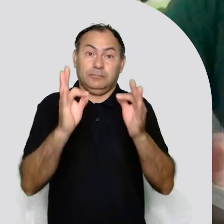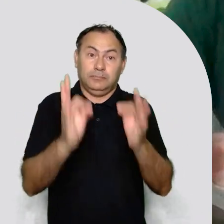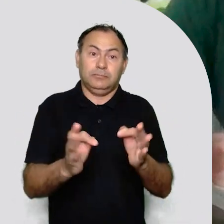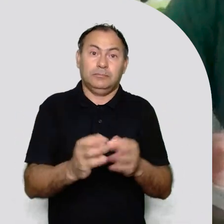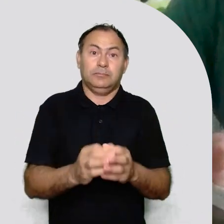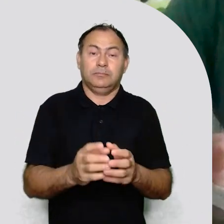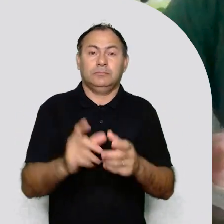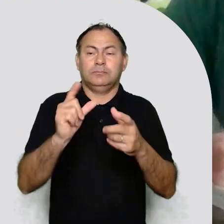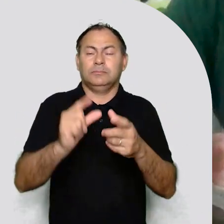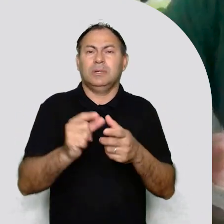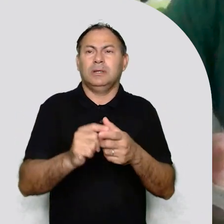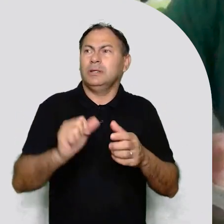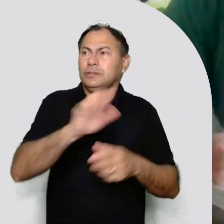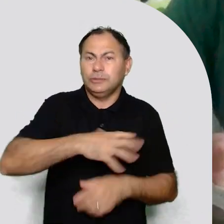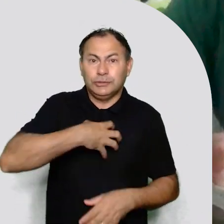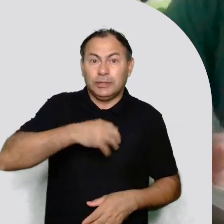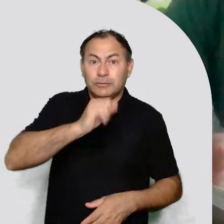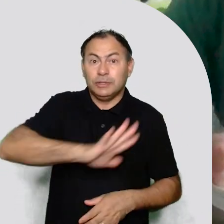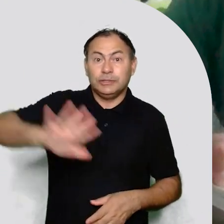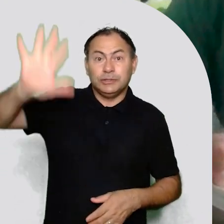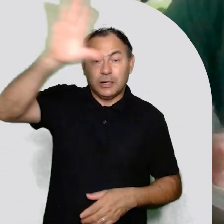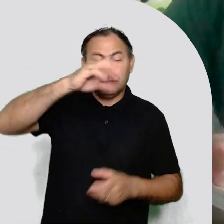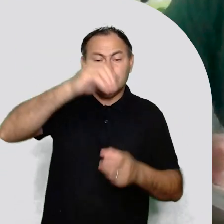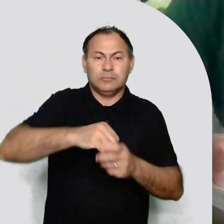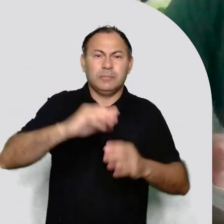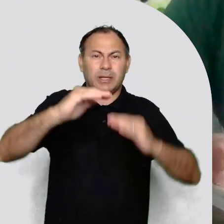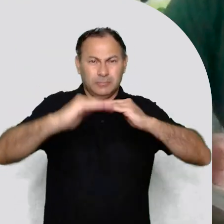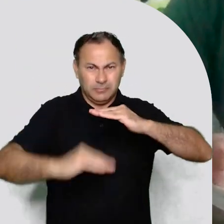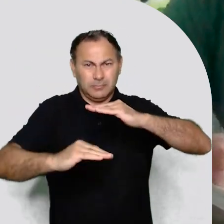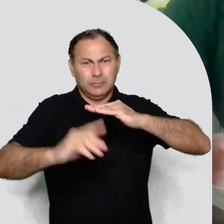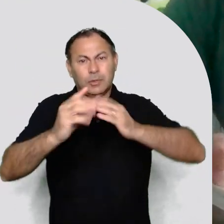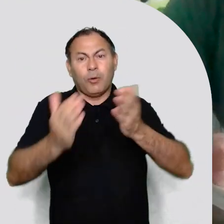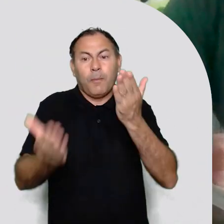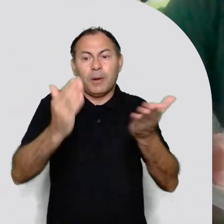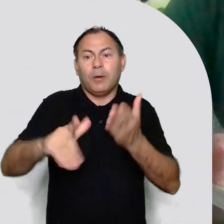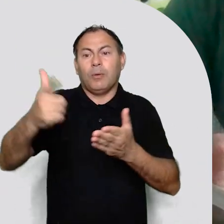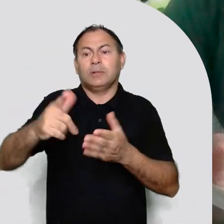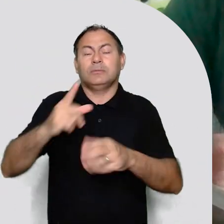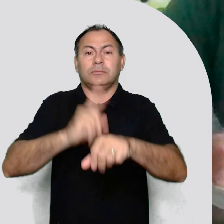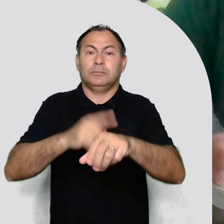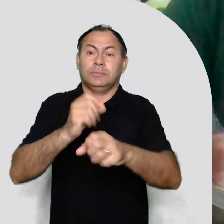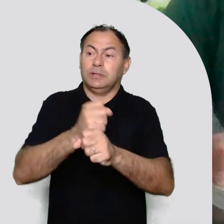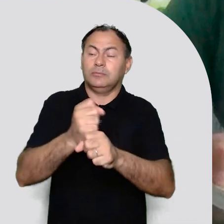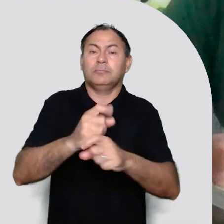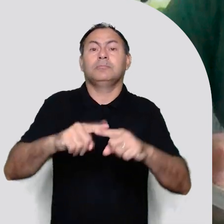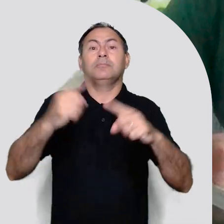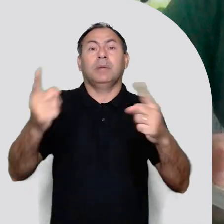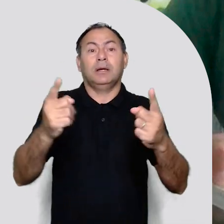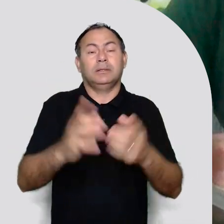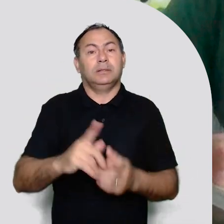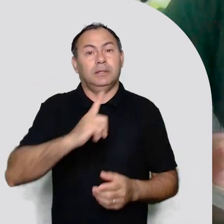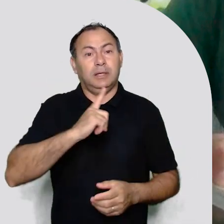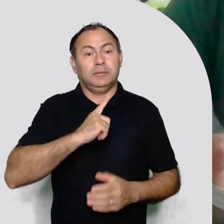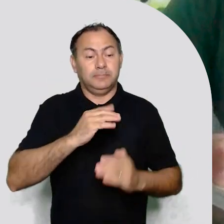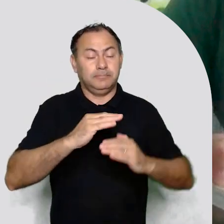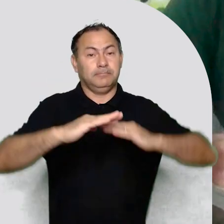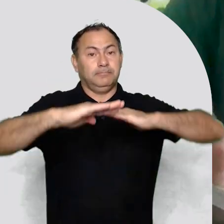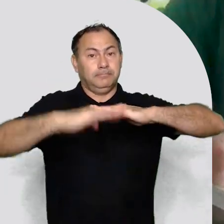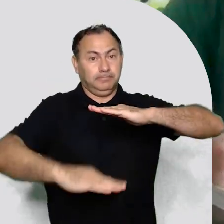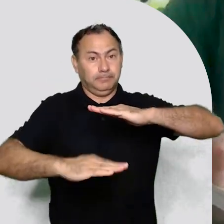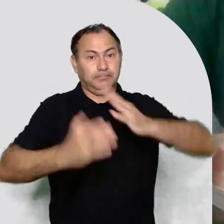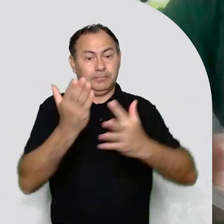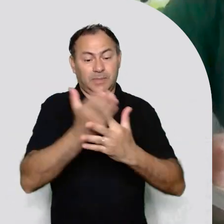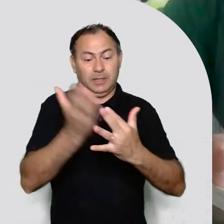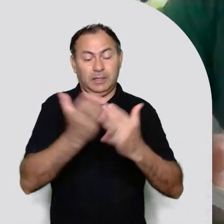tá? Então, de maneira geral, a gente está menos desigual comparado com outras épocas, porém, existe essa